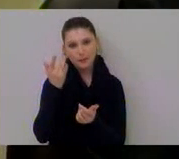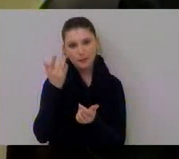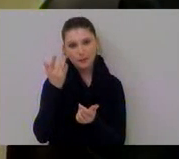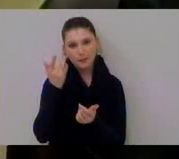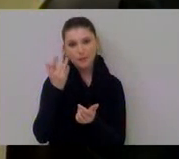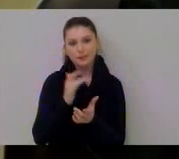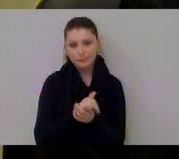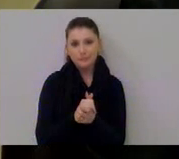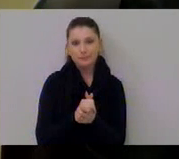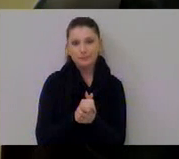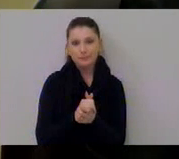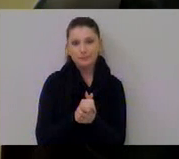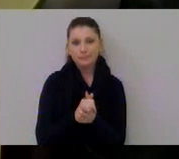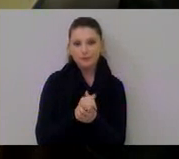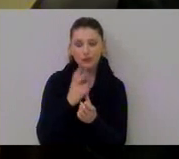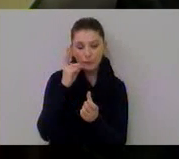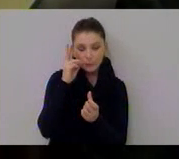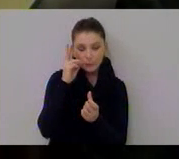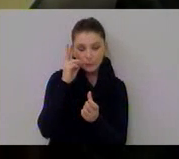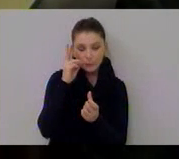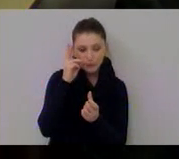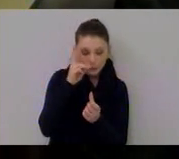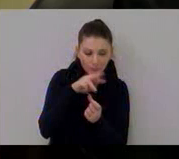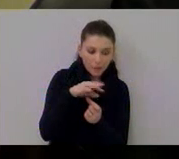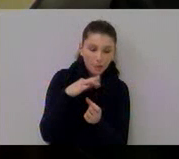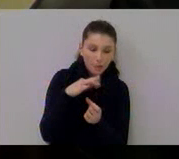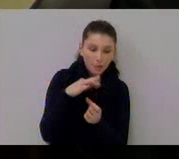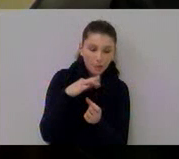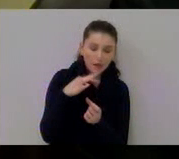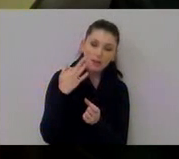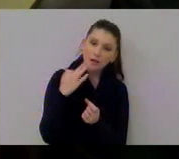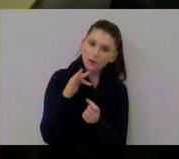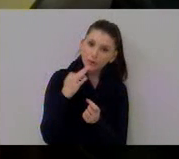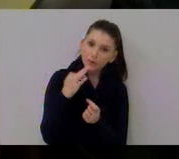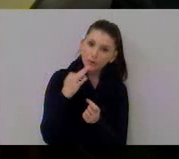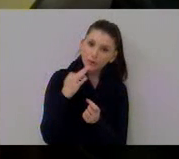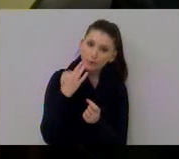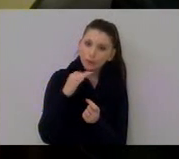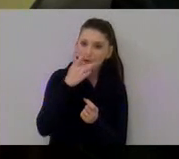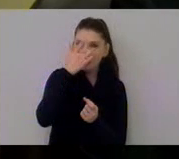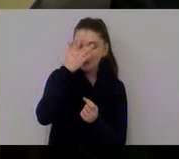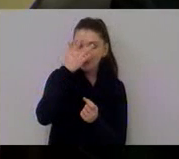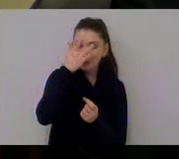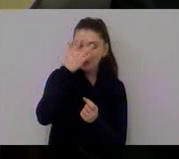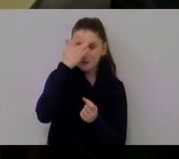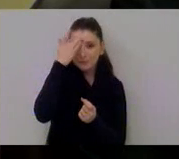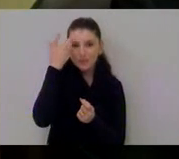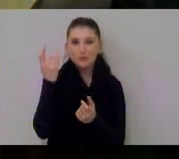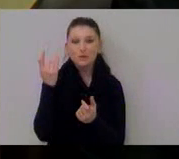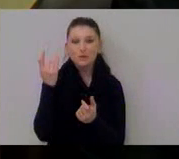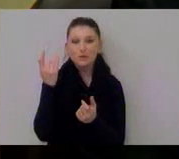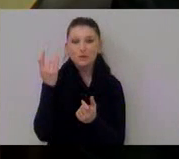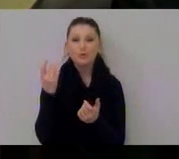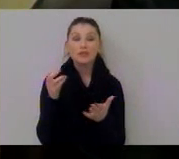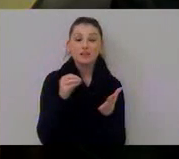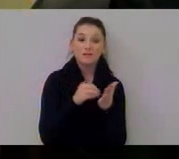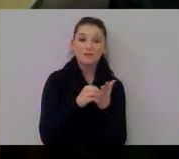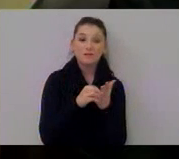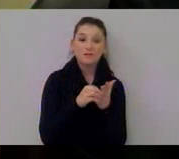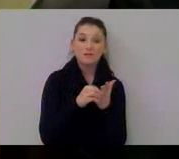Vereador dos que sofrem por falta de comida, de moradia,